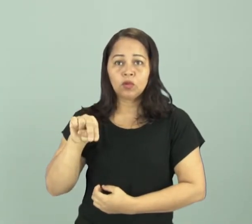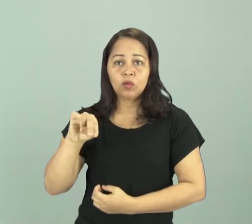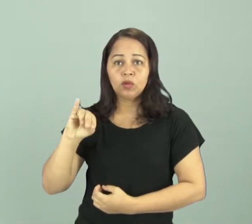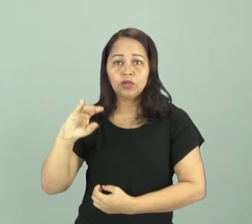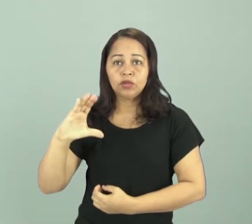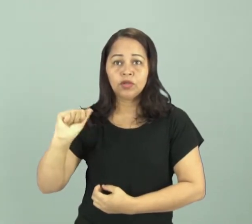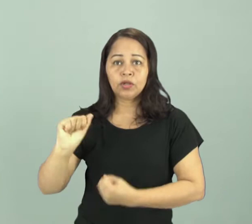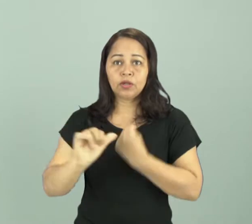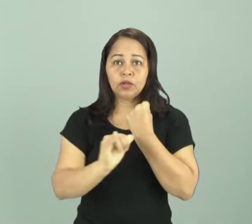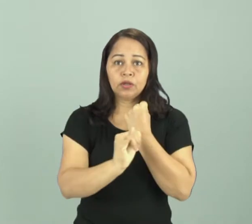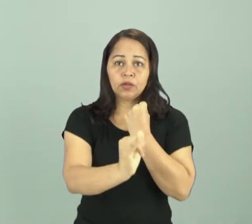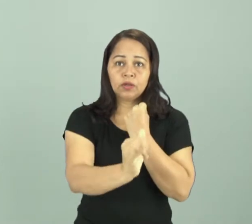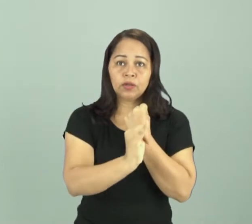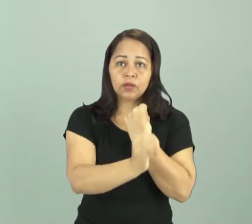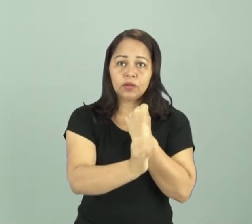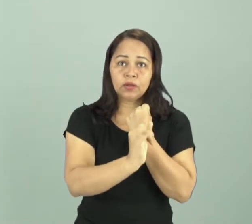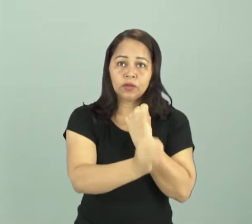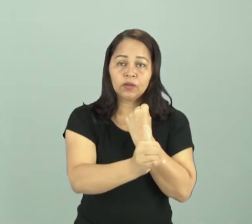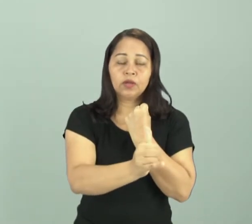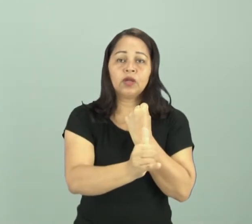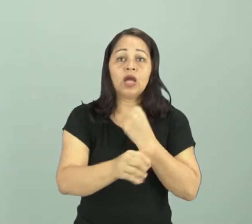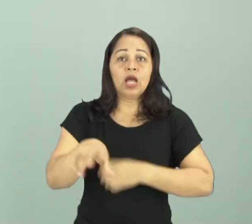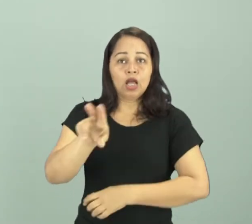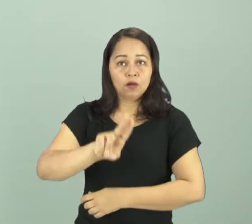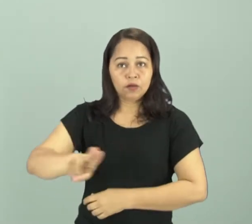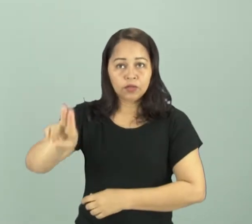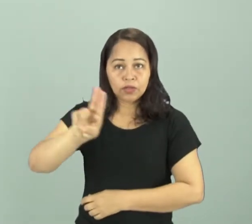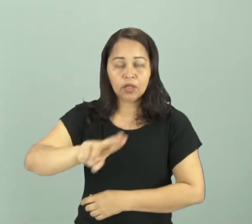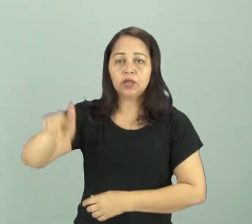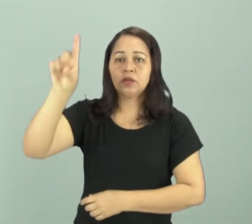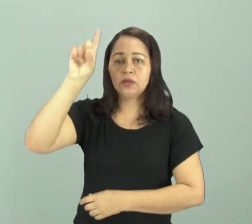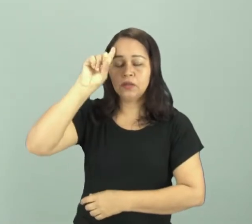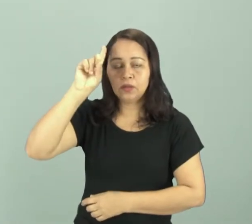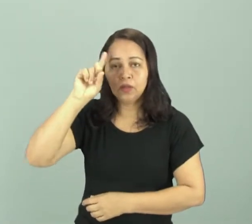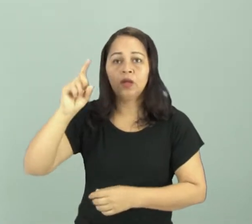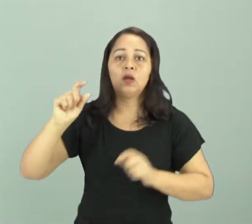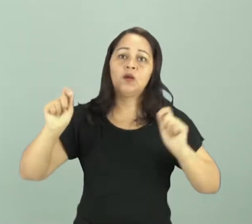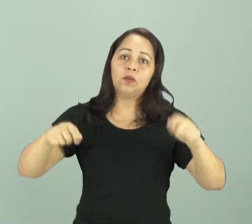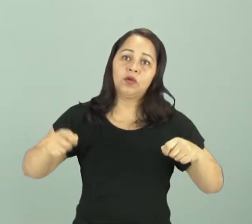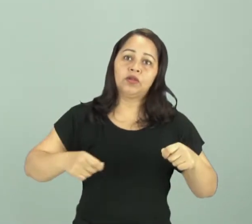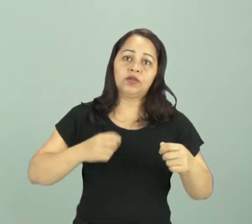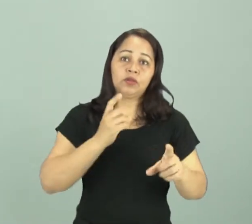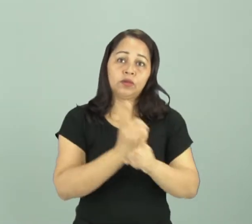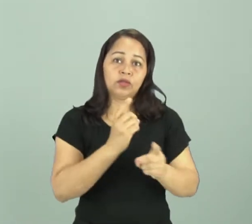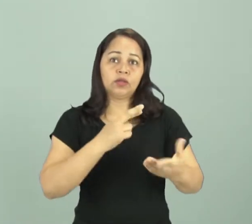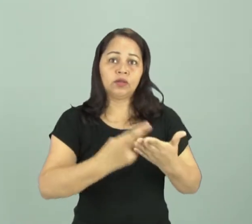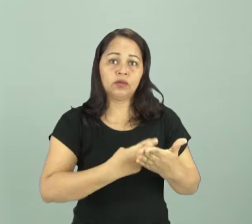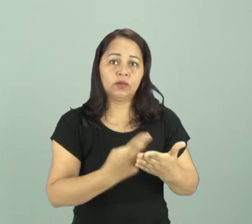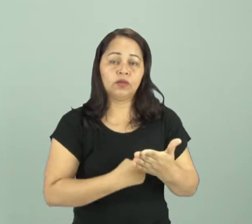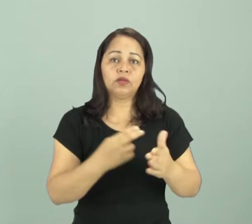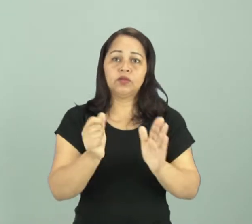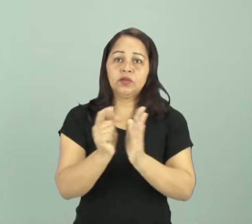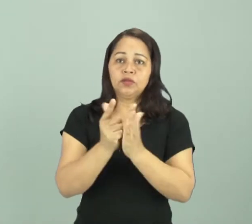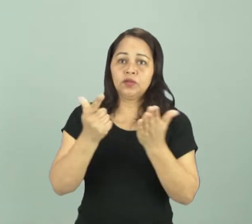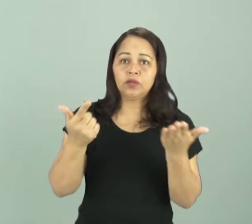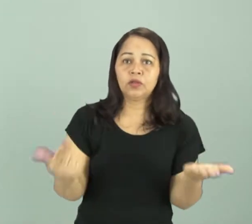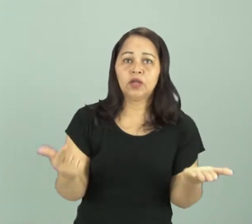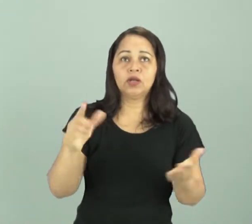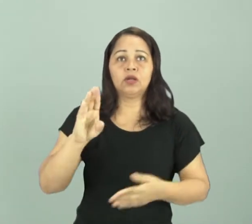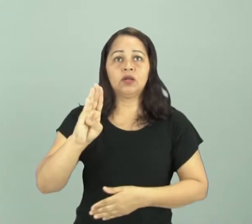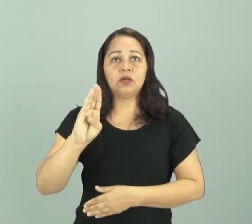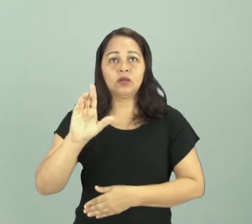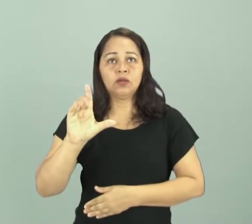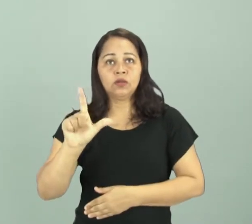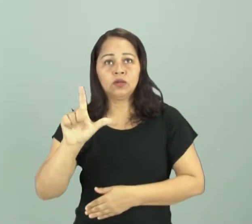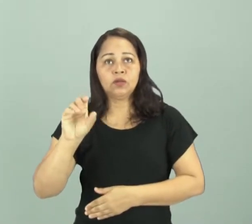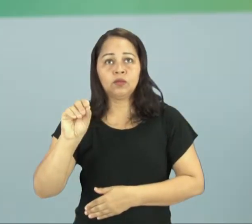amplamente utilizada em textos cotidianos publicados em revistas, jornais, blogs, tá?